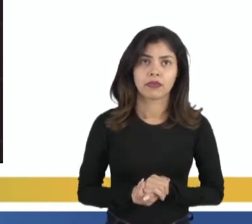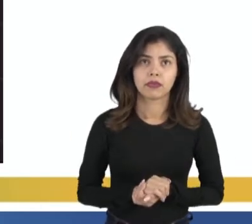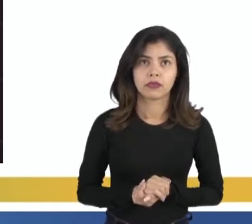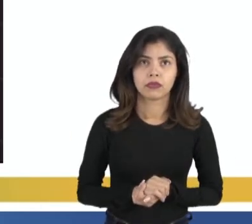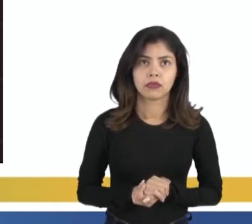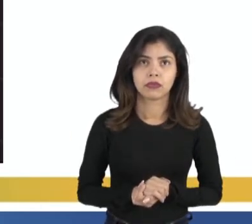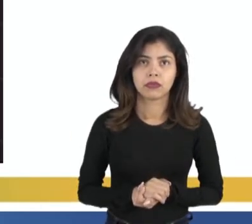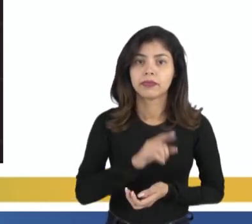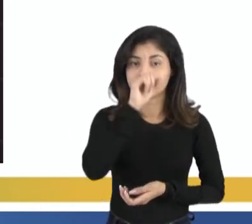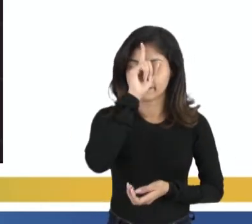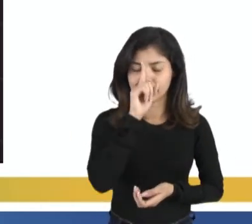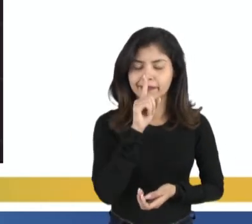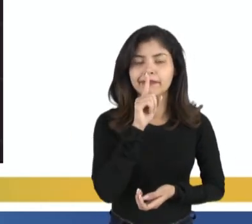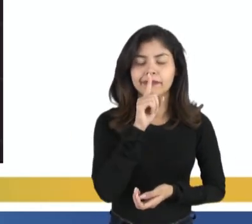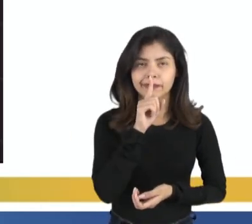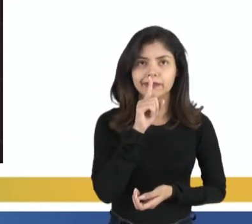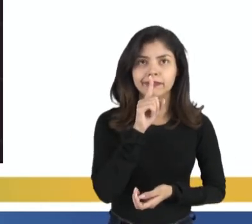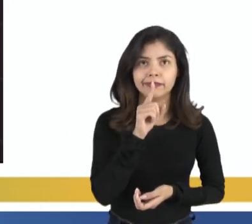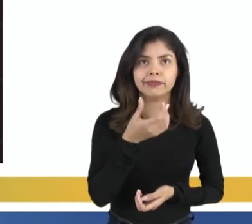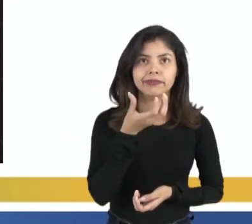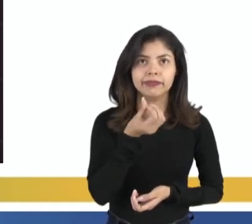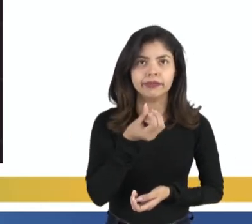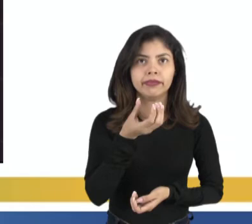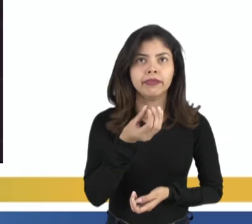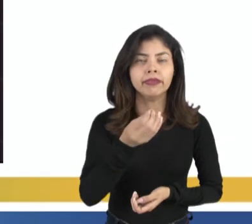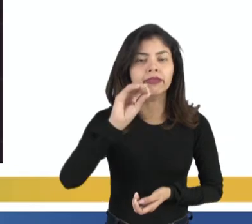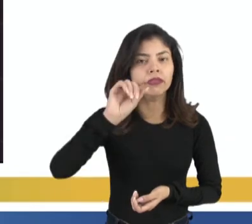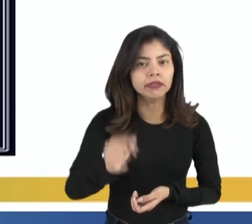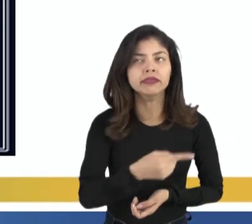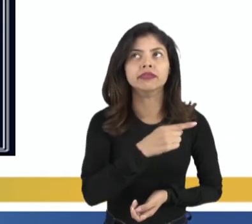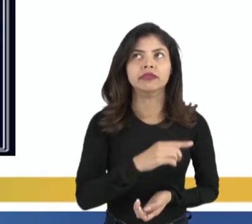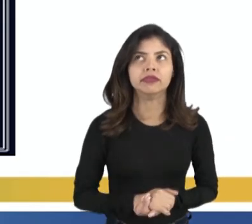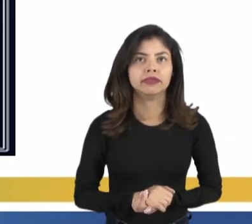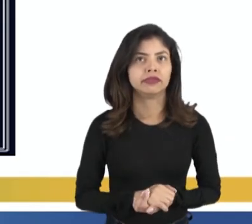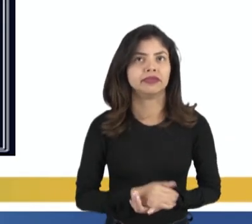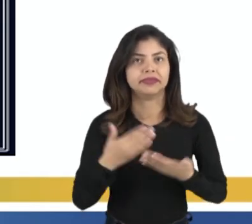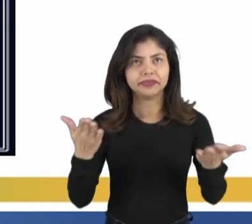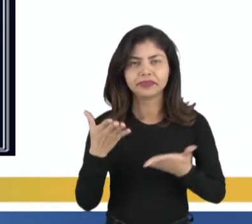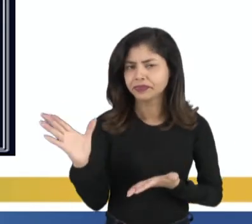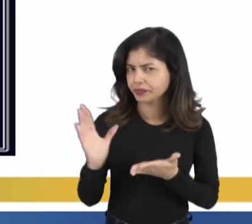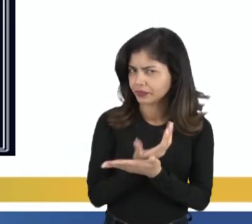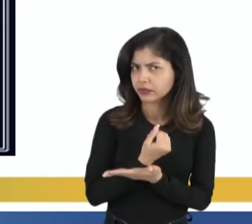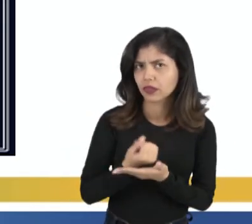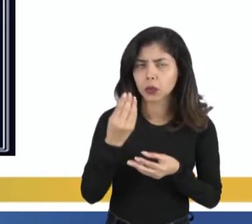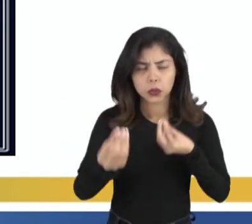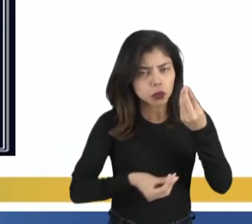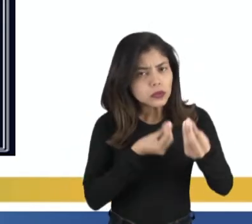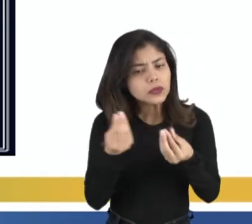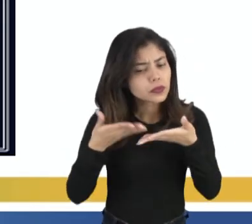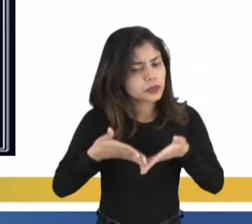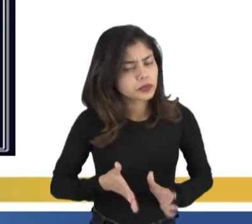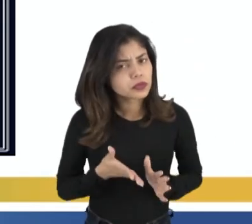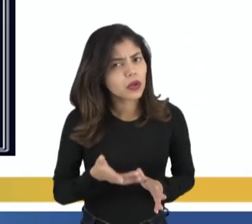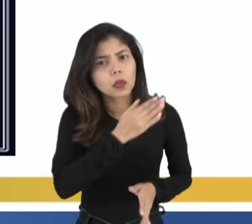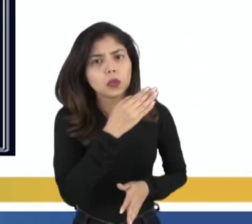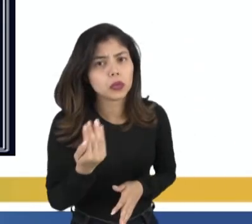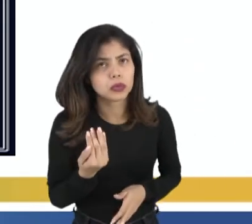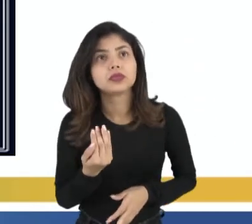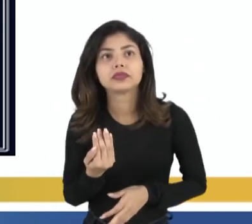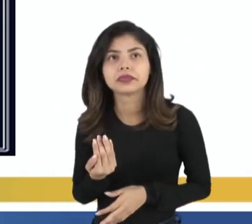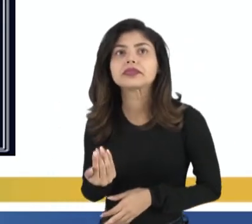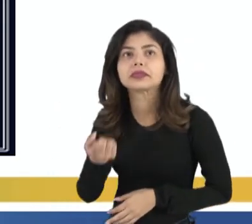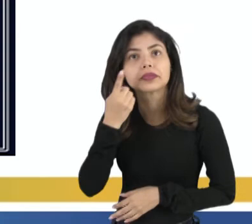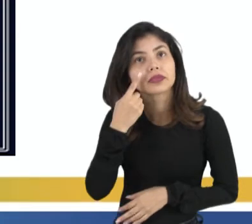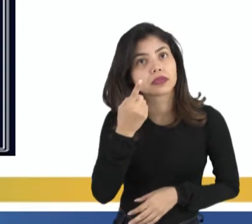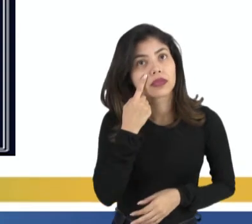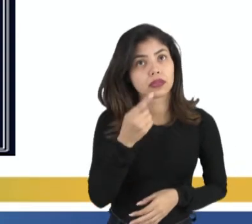a estrela amarela né 6.000 kelvins ali bom então vamos pegar aqui como é que nasce como é que morre uma